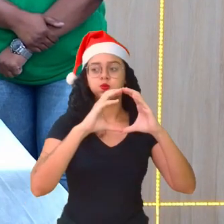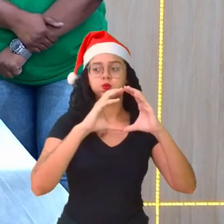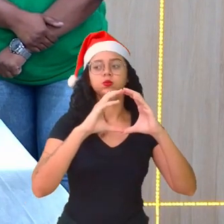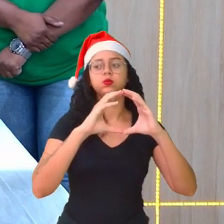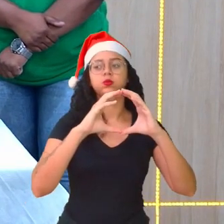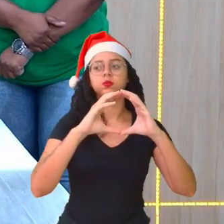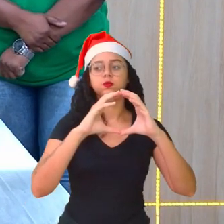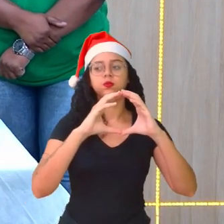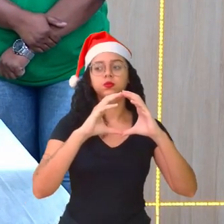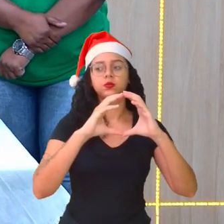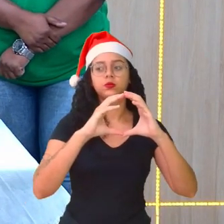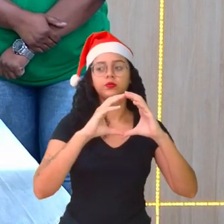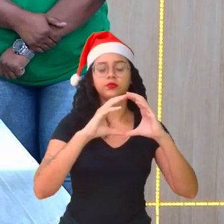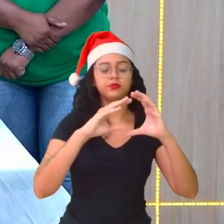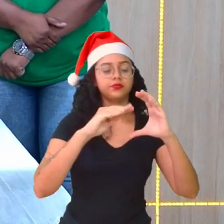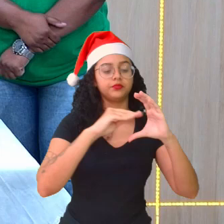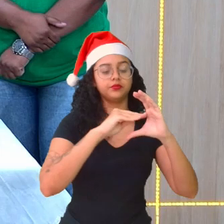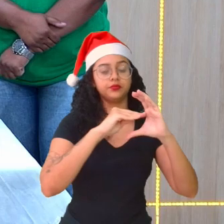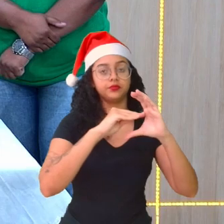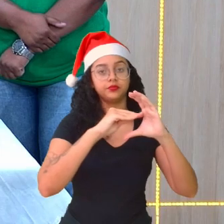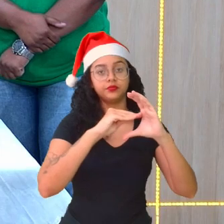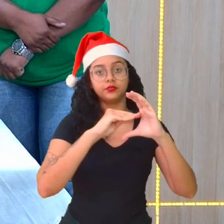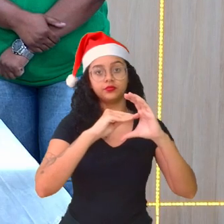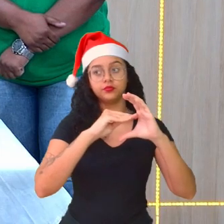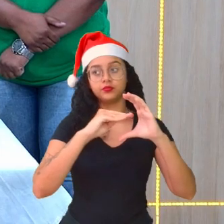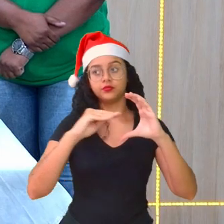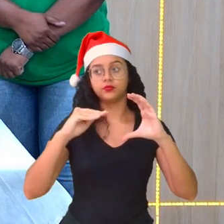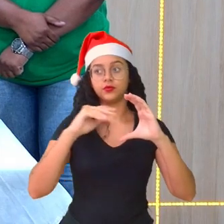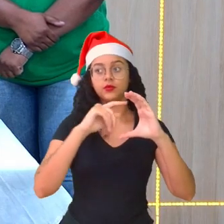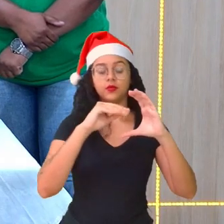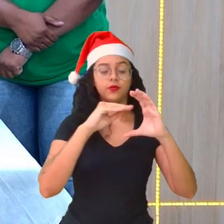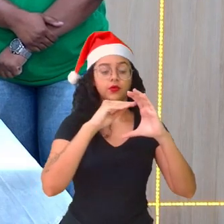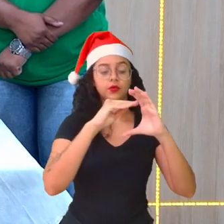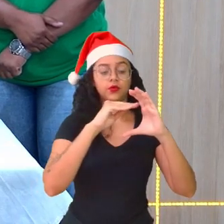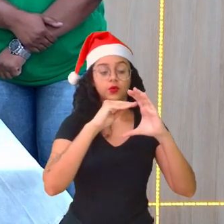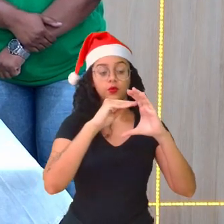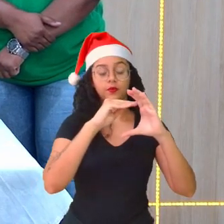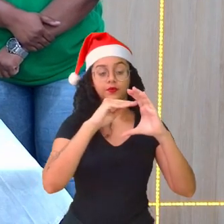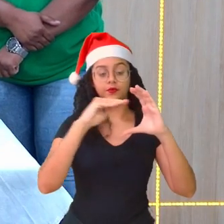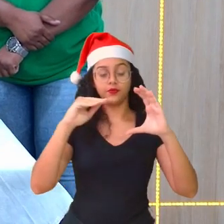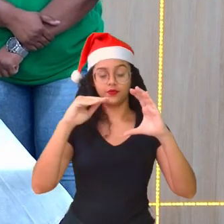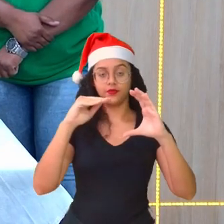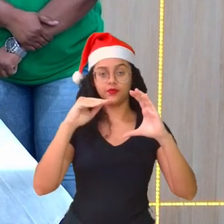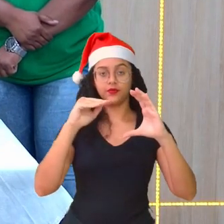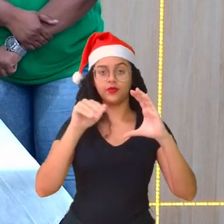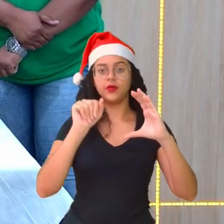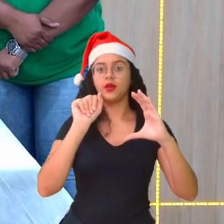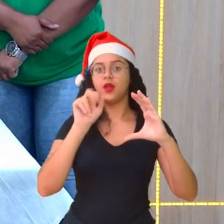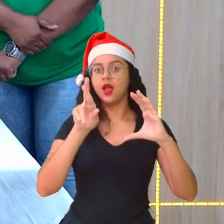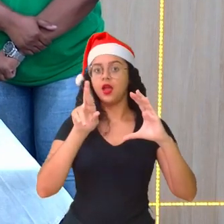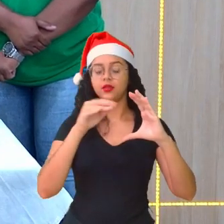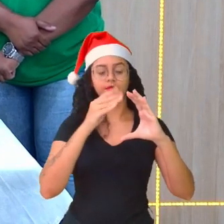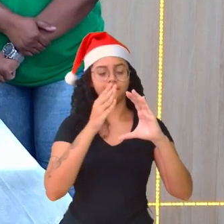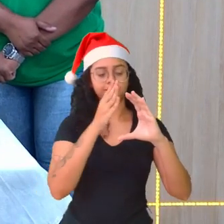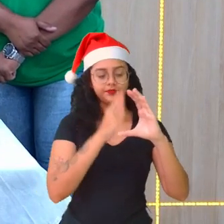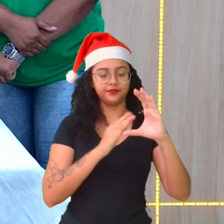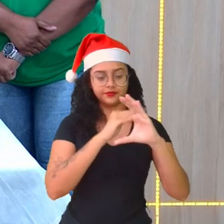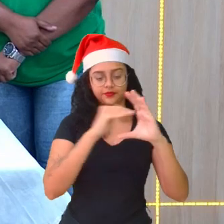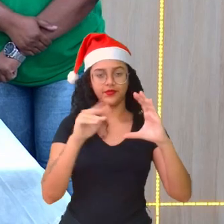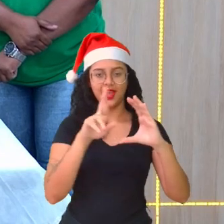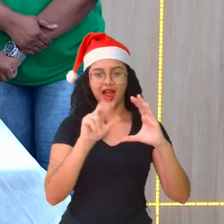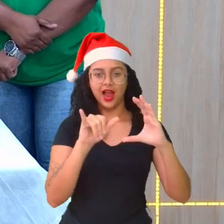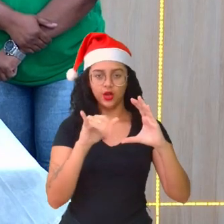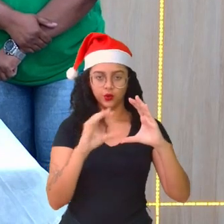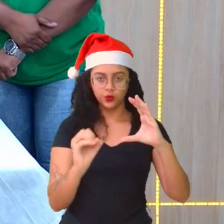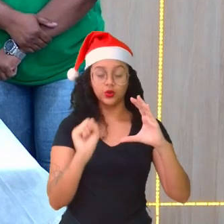à extremidade, você vai ter aí um raio, olha só que delícia, vai ser massa. Se traçar de uma extremidade à